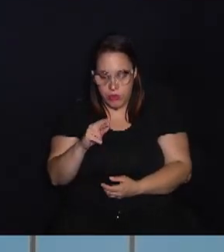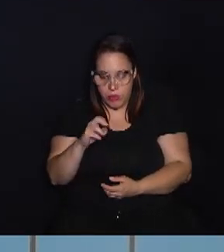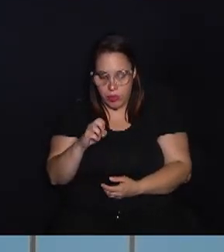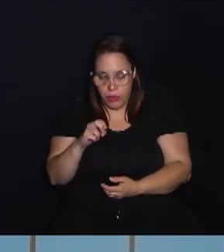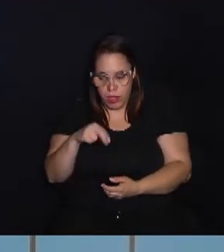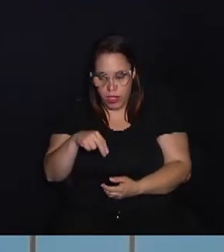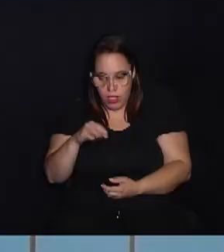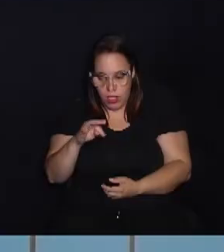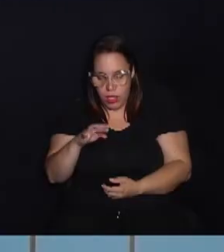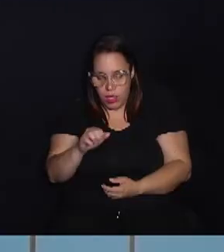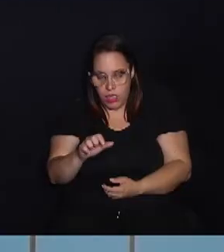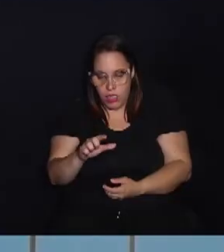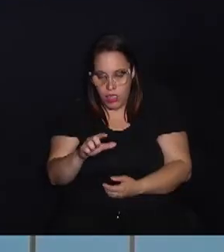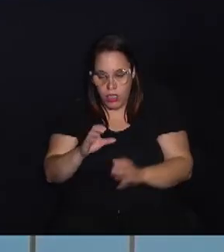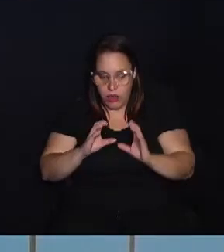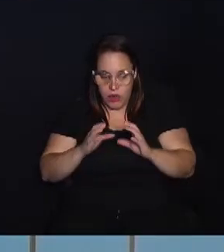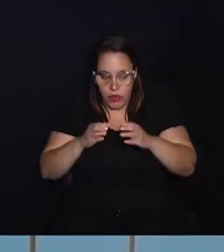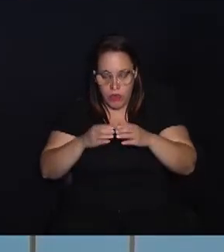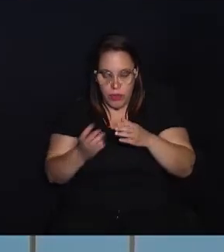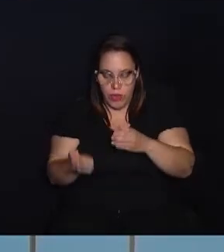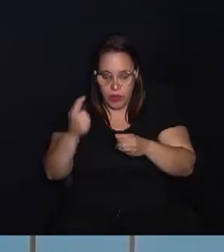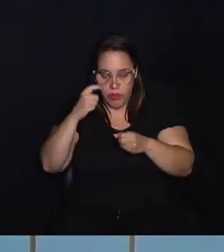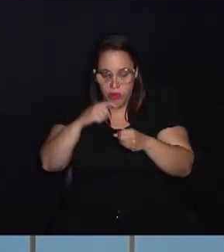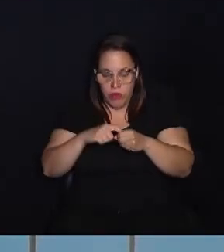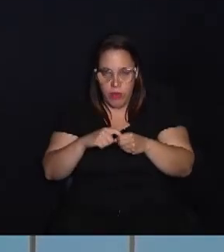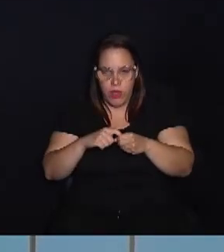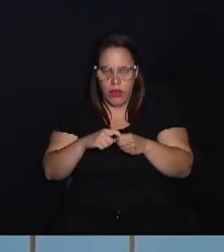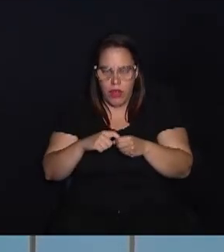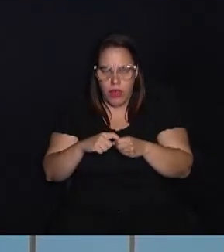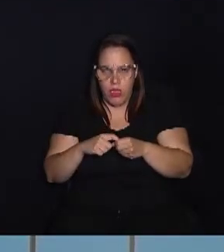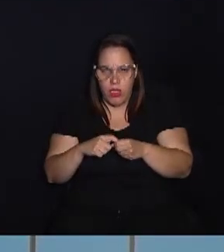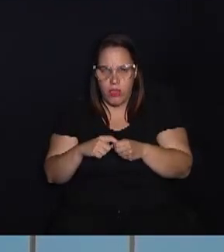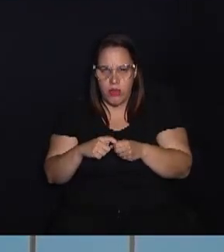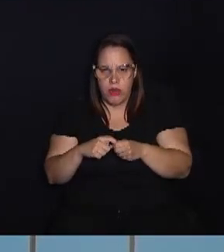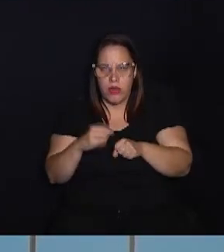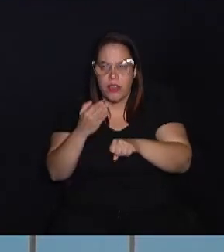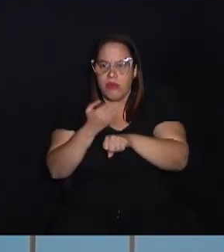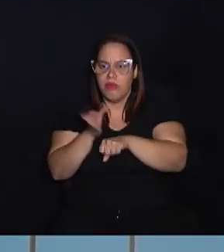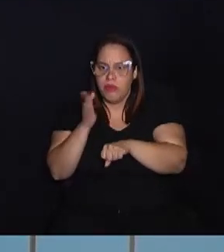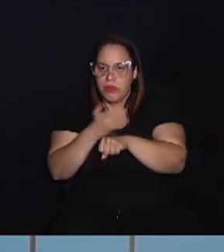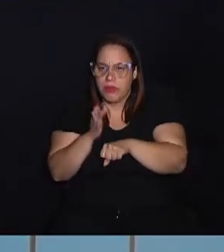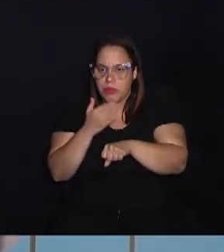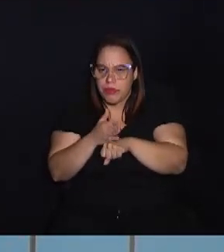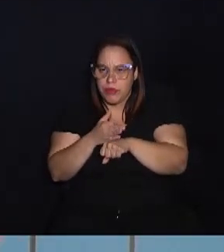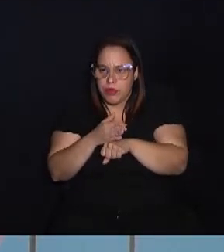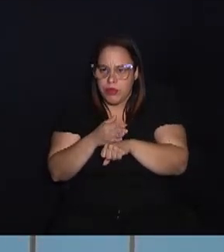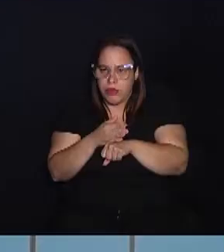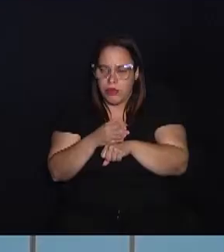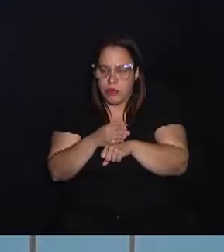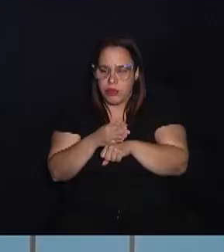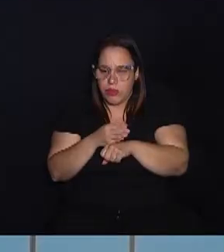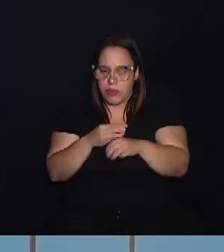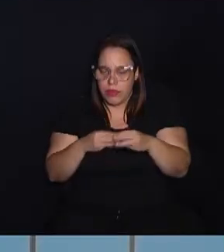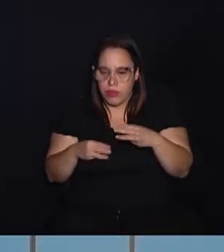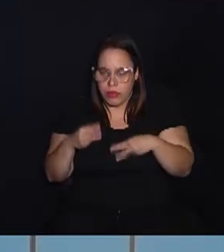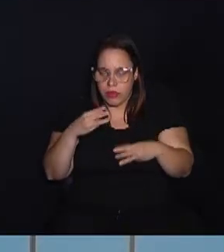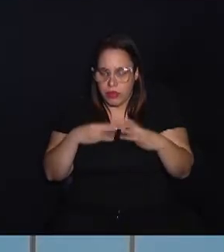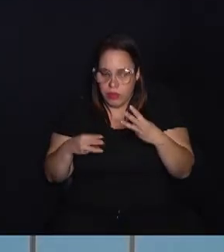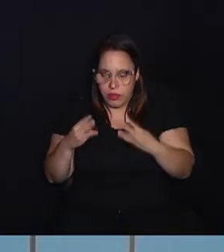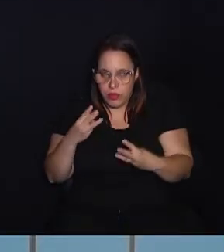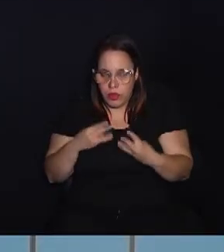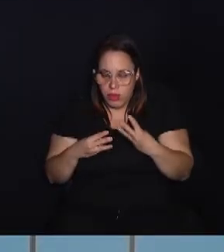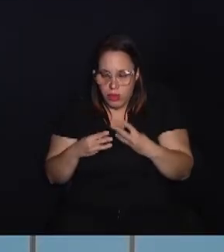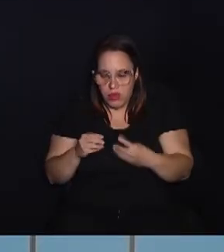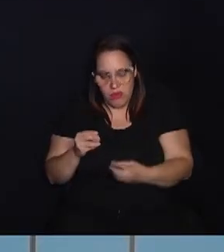fazendo no Congresso, a gente já trouxe uma grega aí que está fazendo um treinamento, um workshop sobre isso. Habilidades parentais